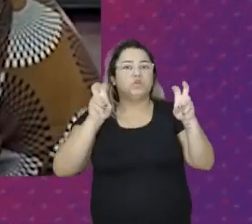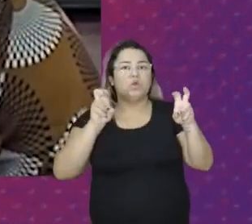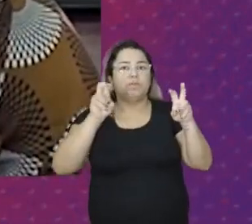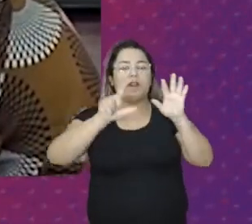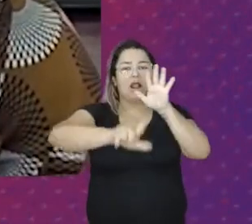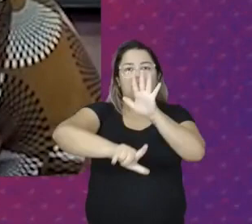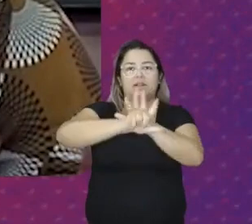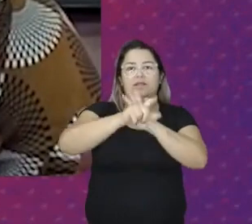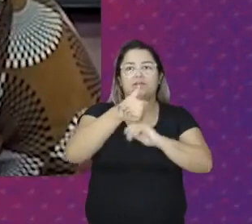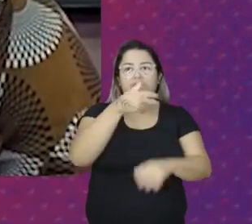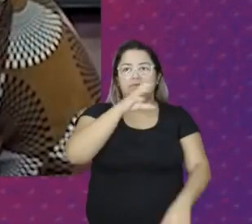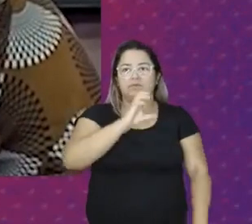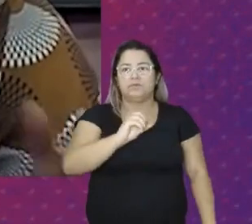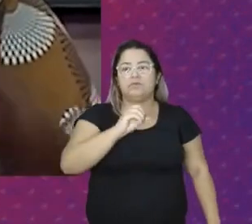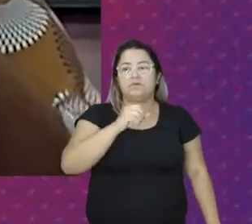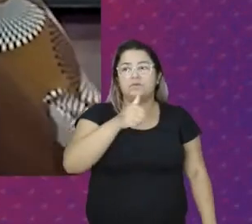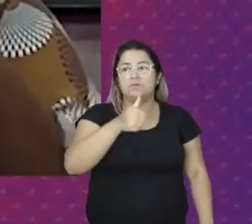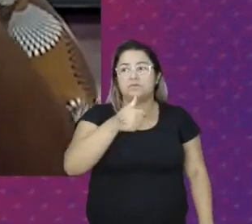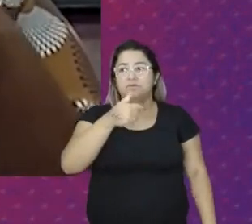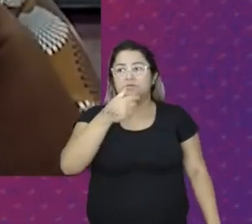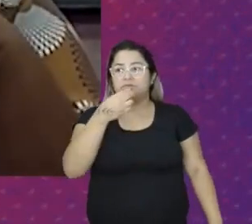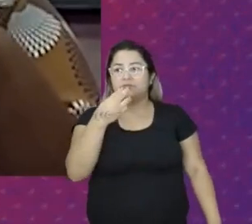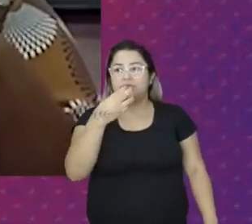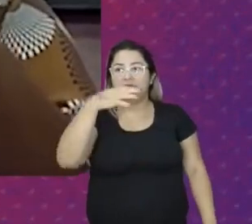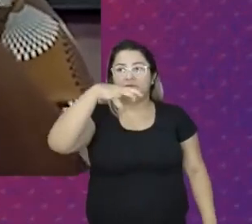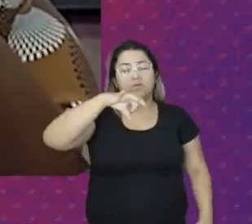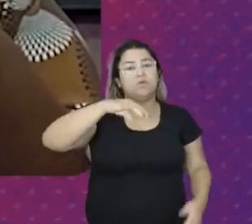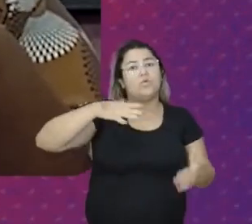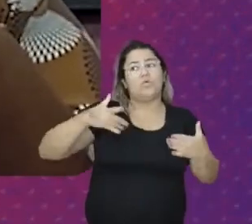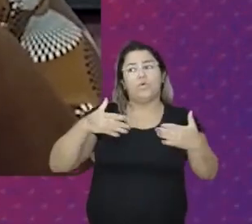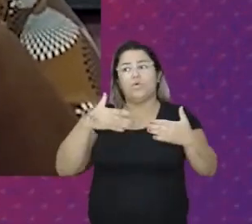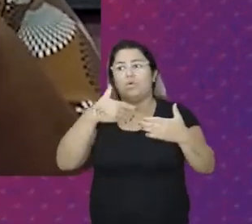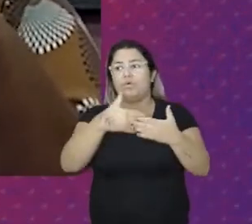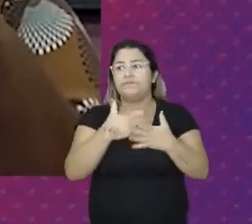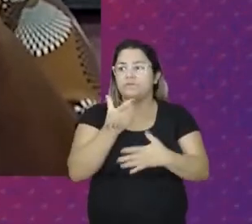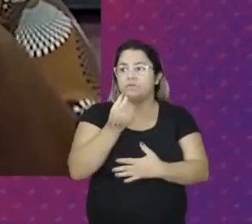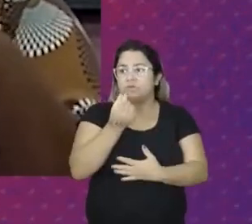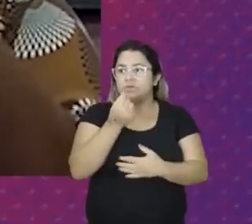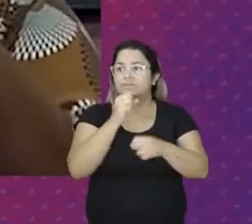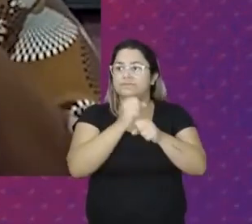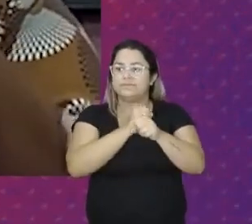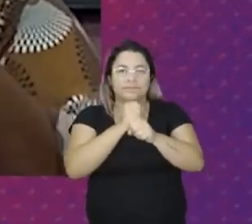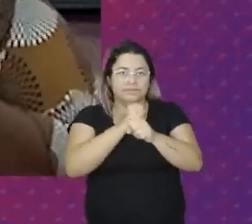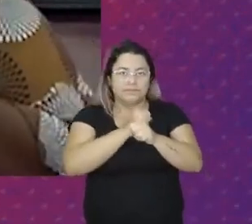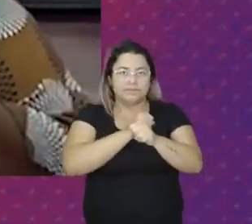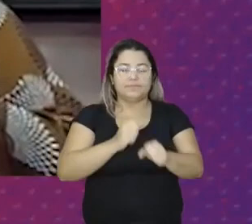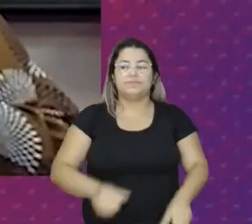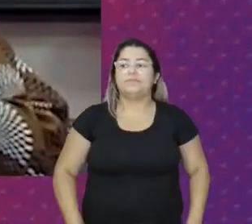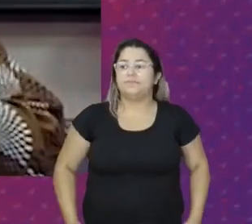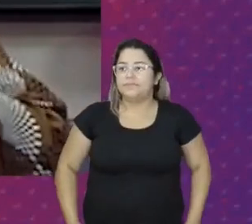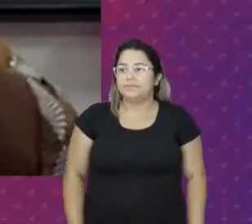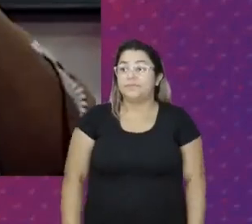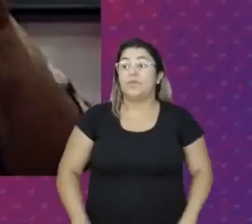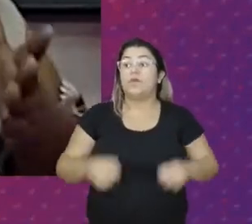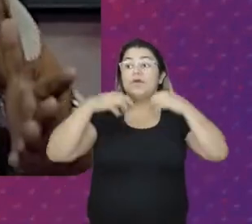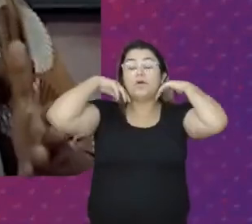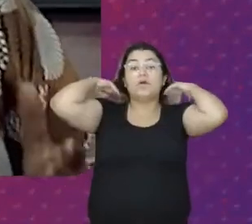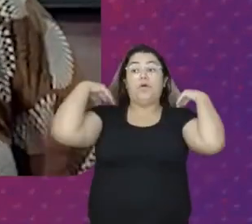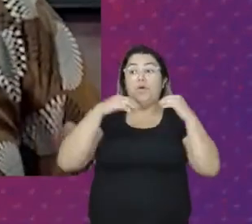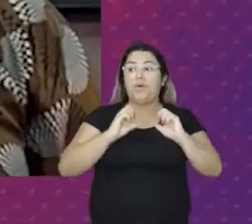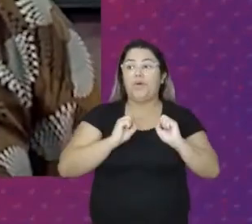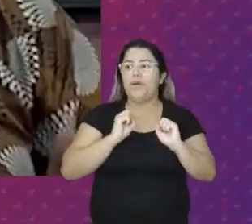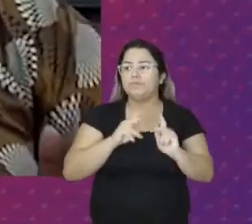Lei 10.639, seus avanços, 20 anos, esse processo. Bom, eu queria fazer